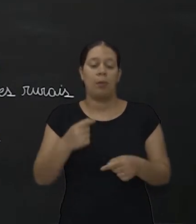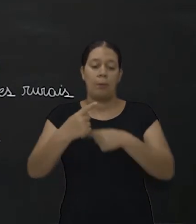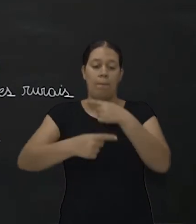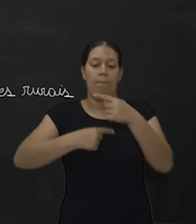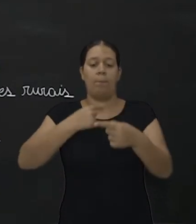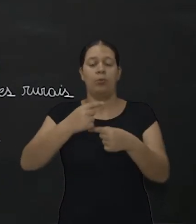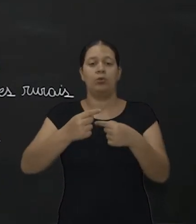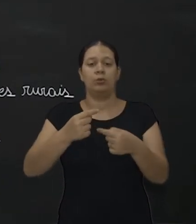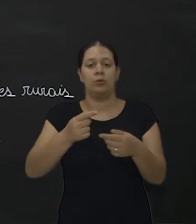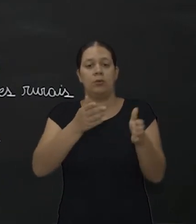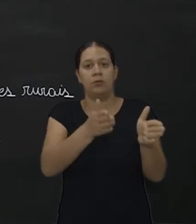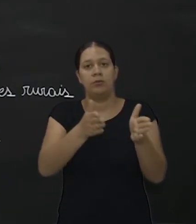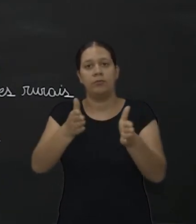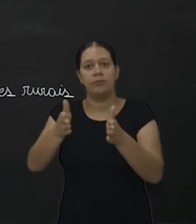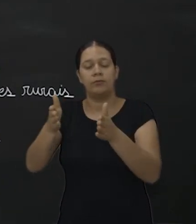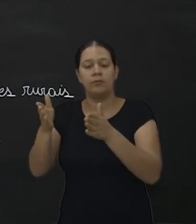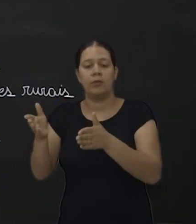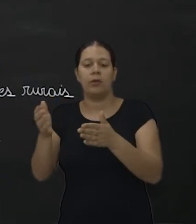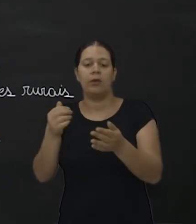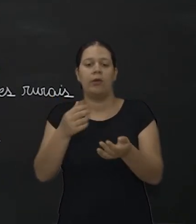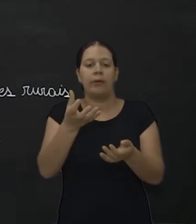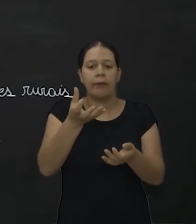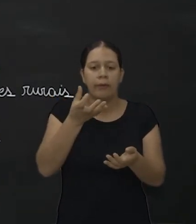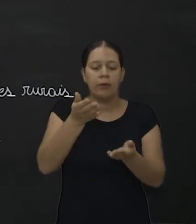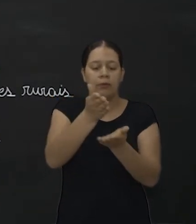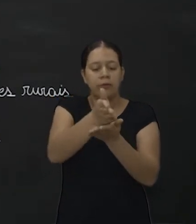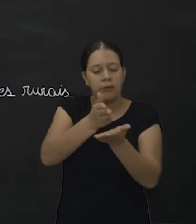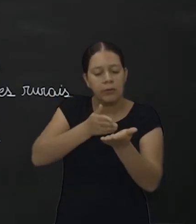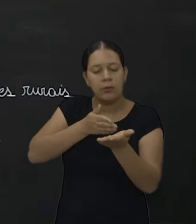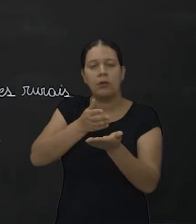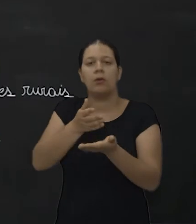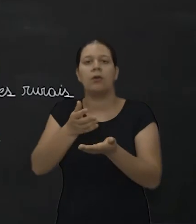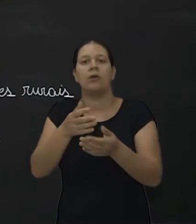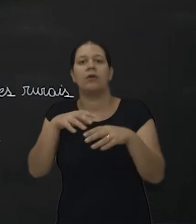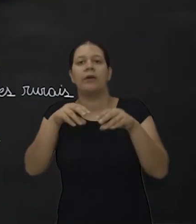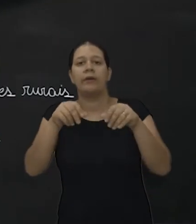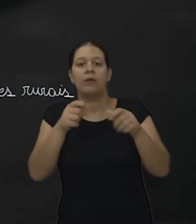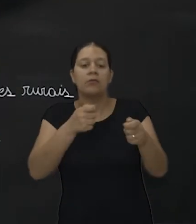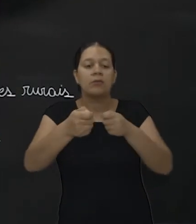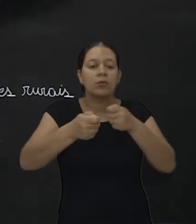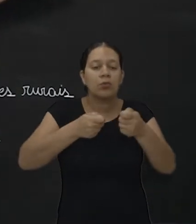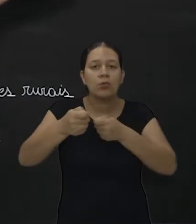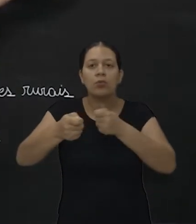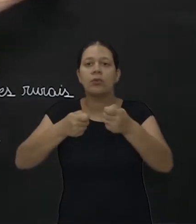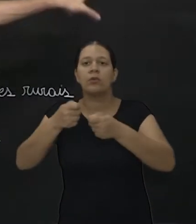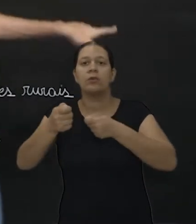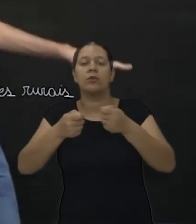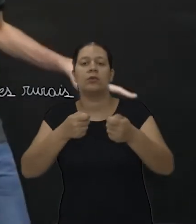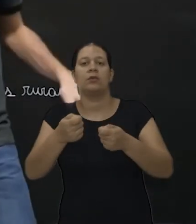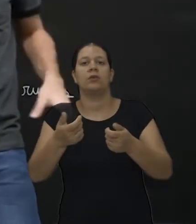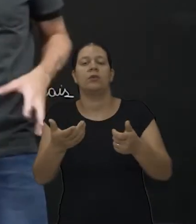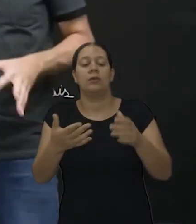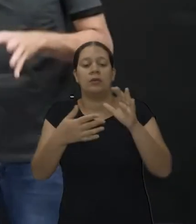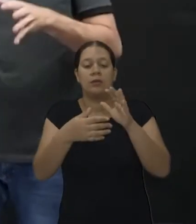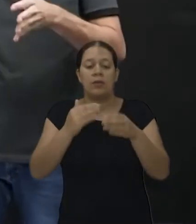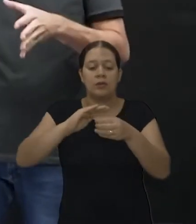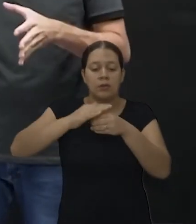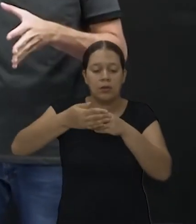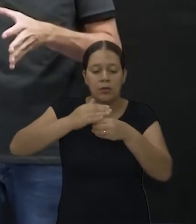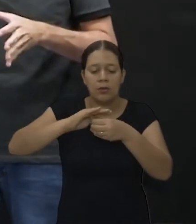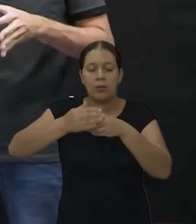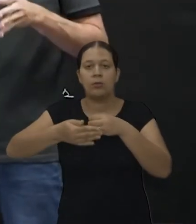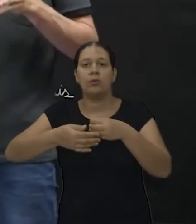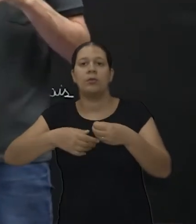como a gente falou, as capitanias hereditárias, o governo geral e o controle das chamadas câmaras municipais, que